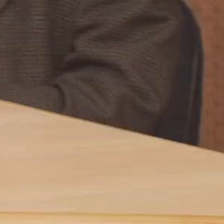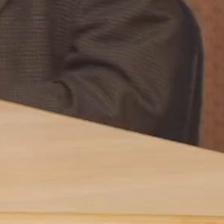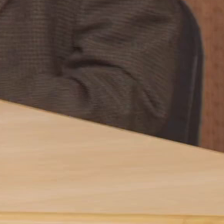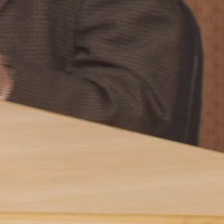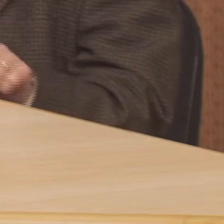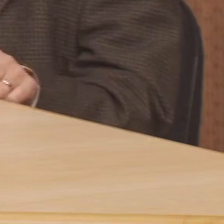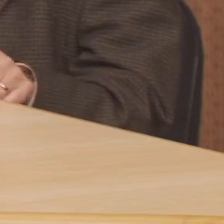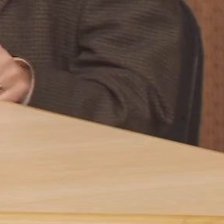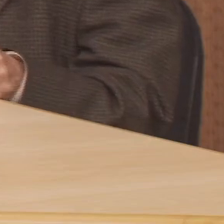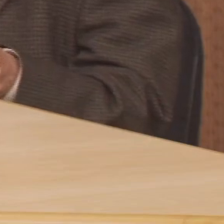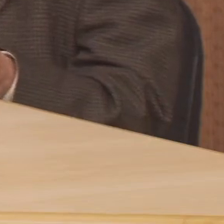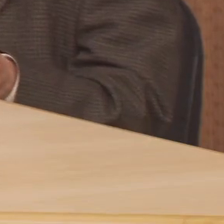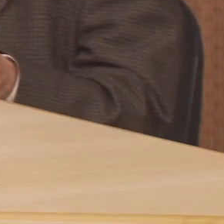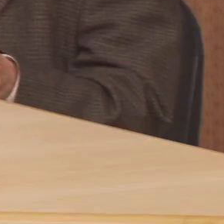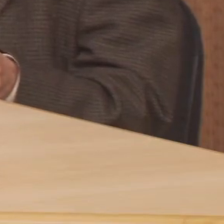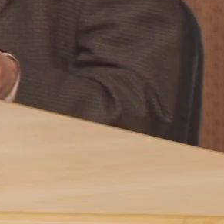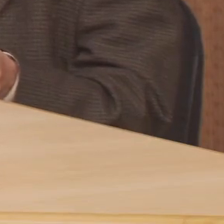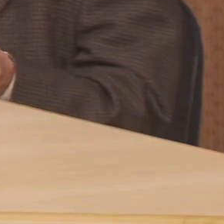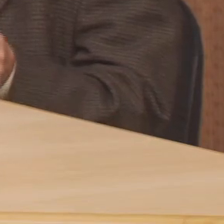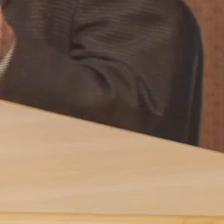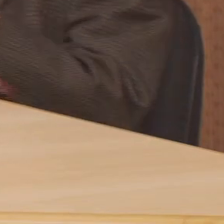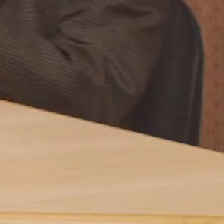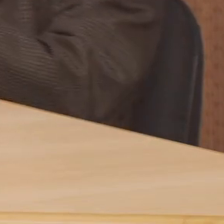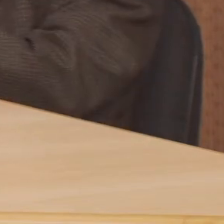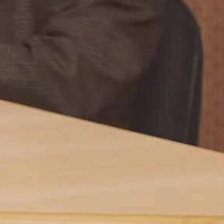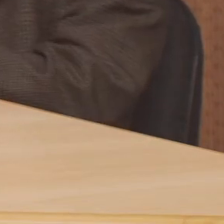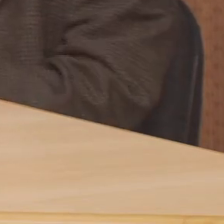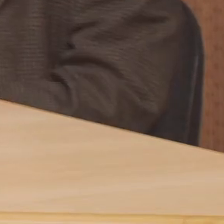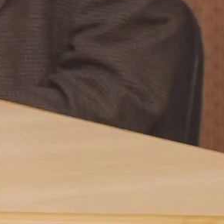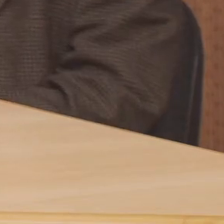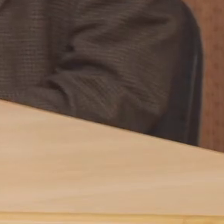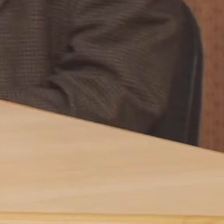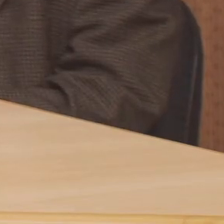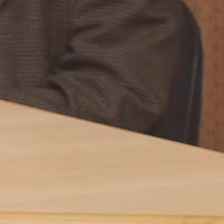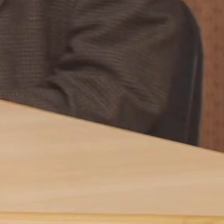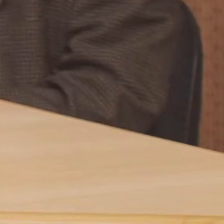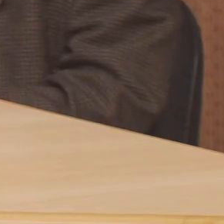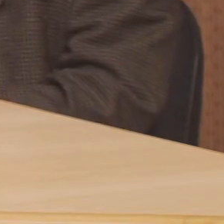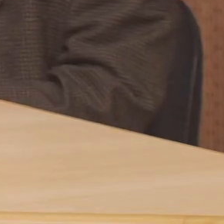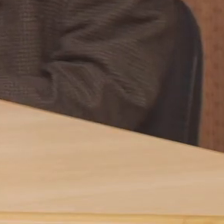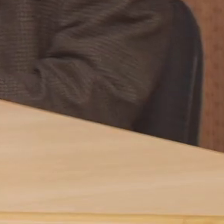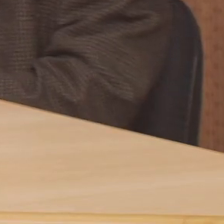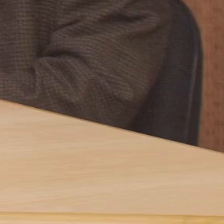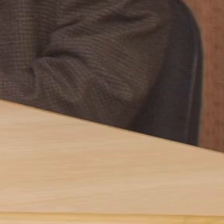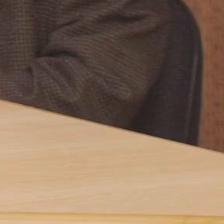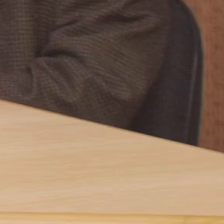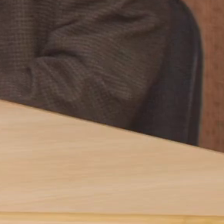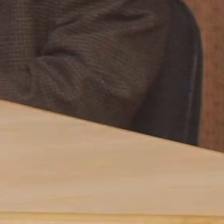Você acabou de assistir na TV Web Manaim Conversas Bíblicas.